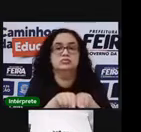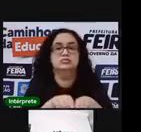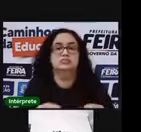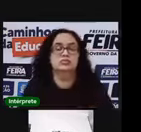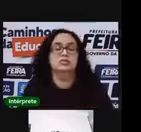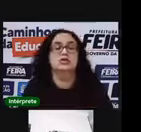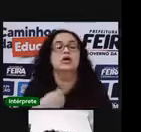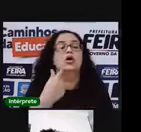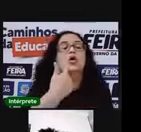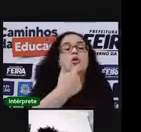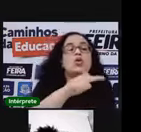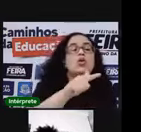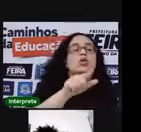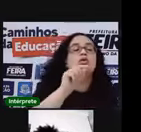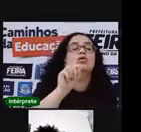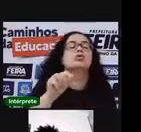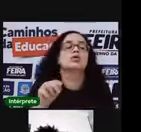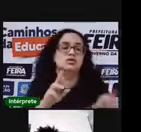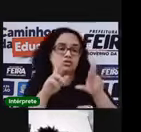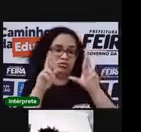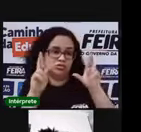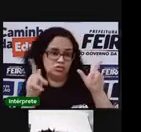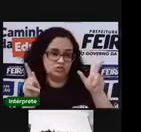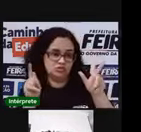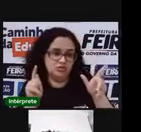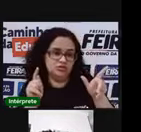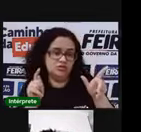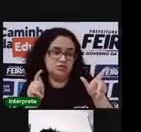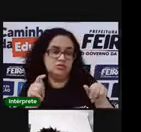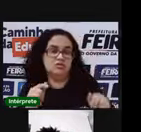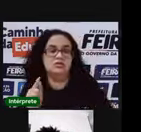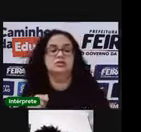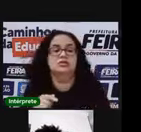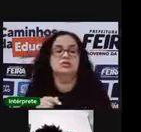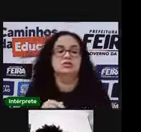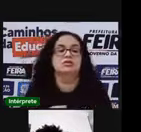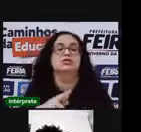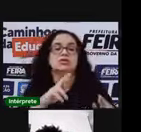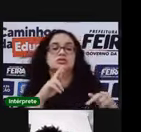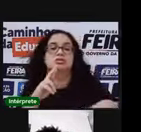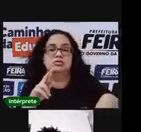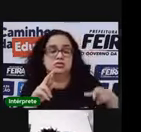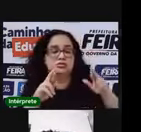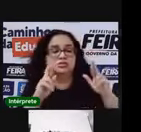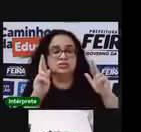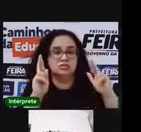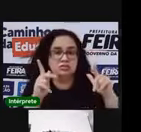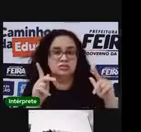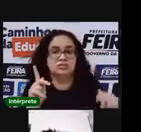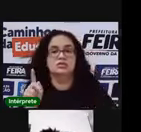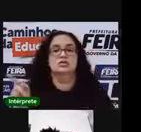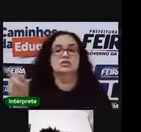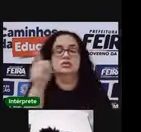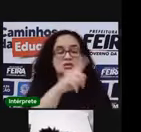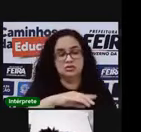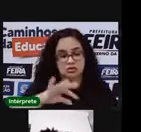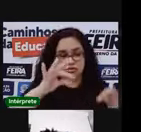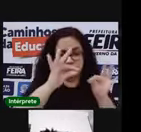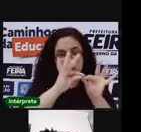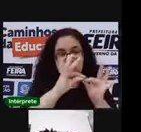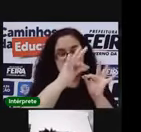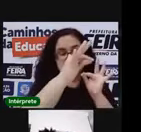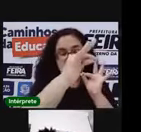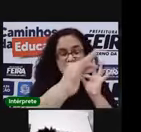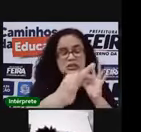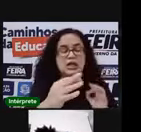Ou esse outro é quem é diferente? Aquele que é diferente de mim? Aquele que é distante? Aquele